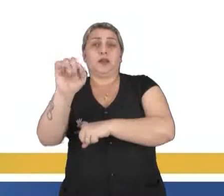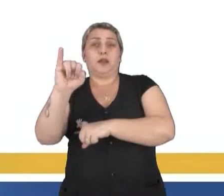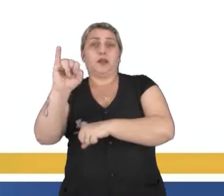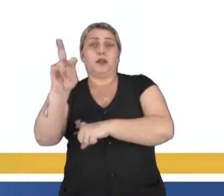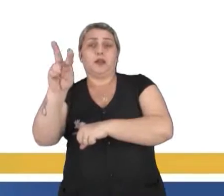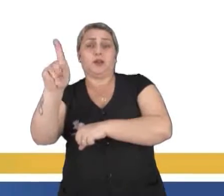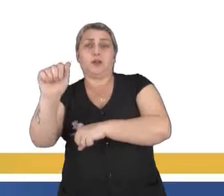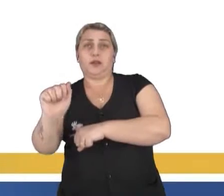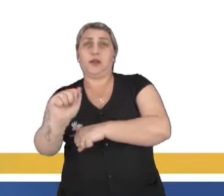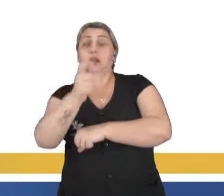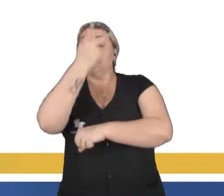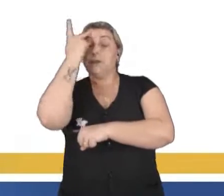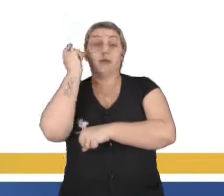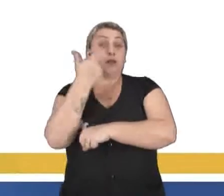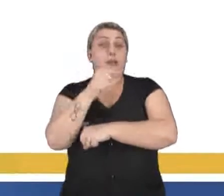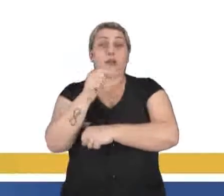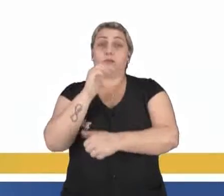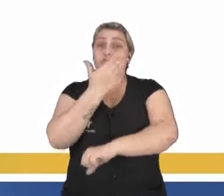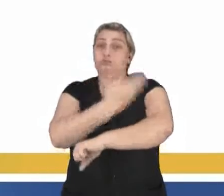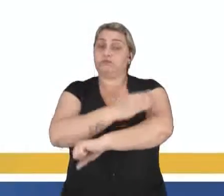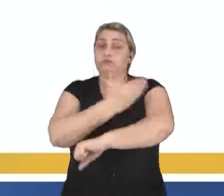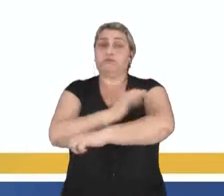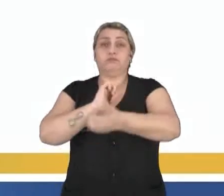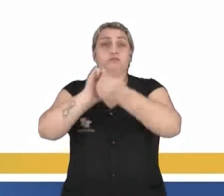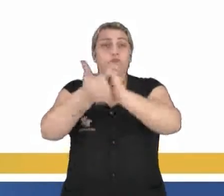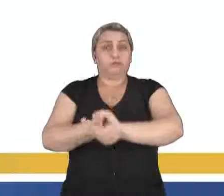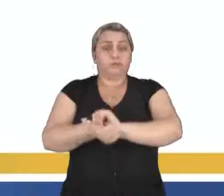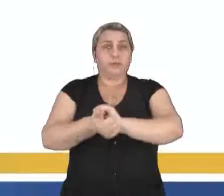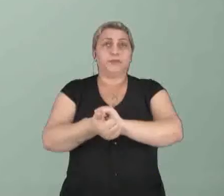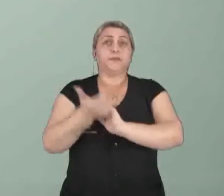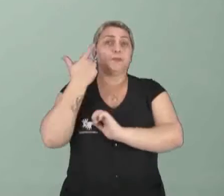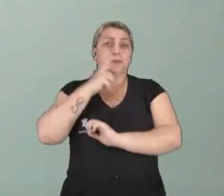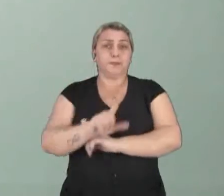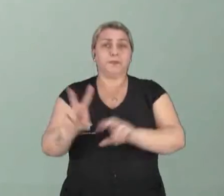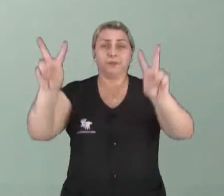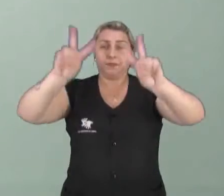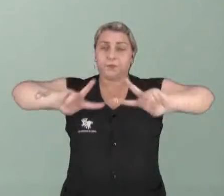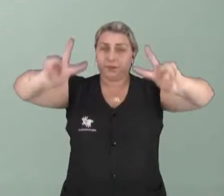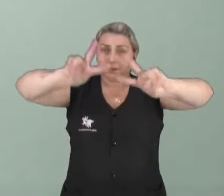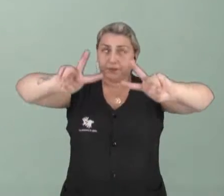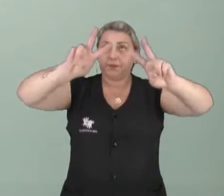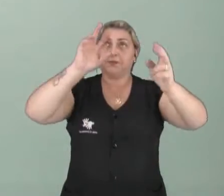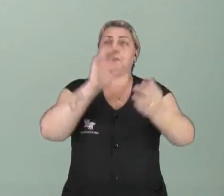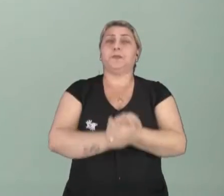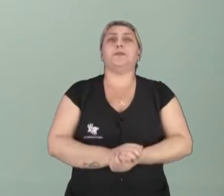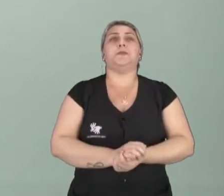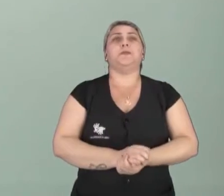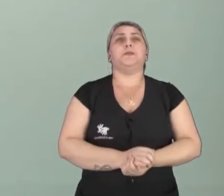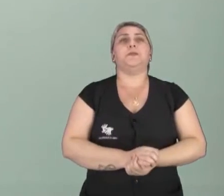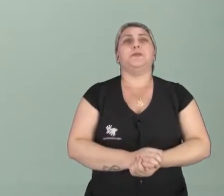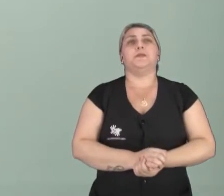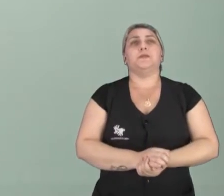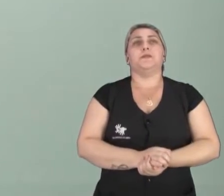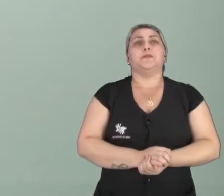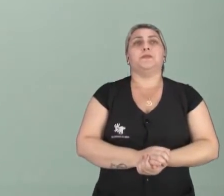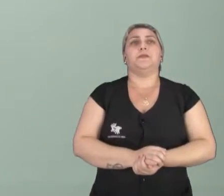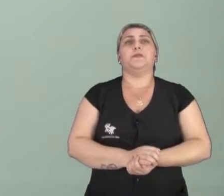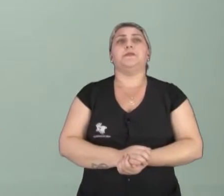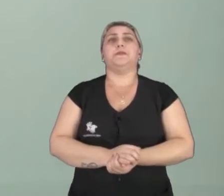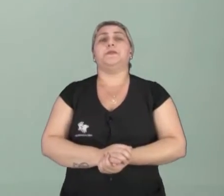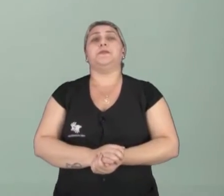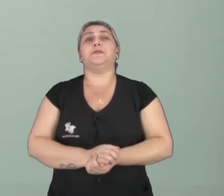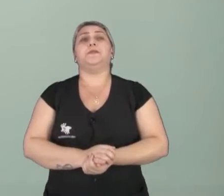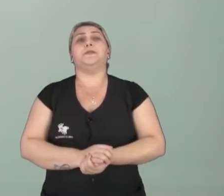mais doentes as que não praticam Esporte vejam aí Conseguiram visualizar vamos lá